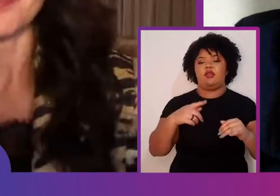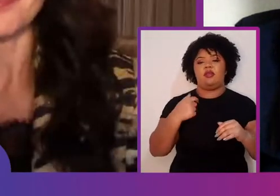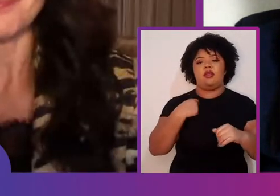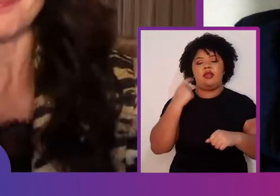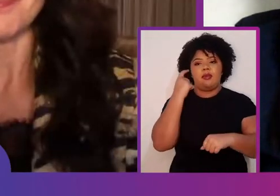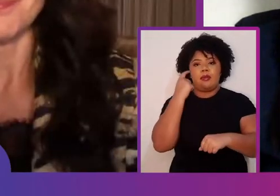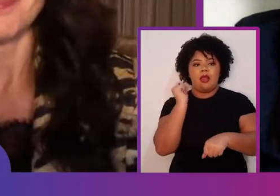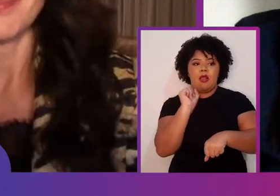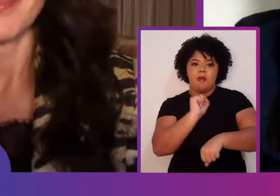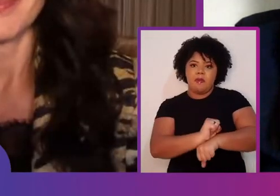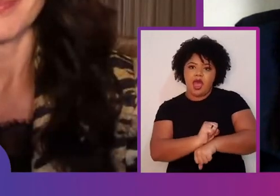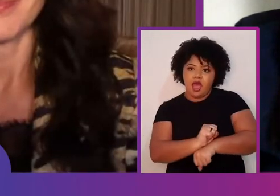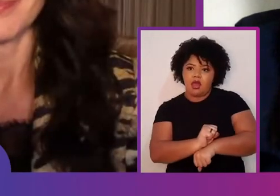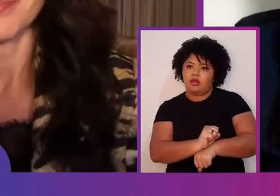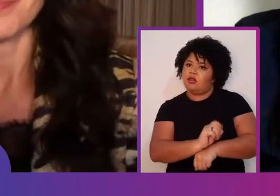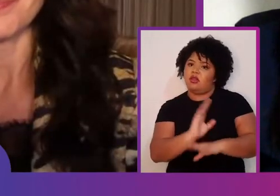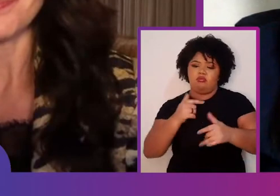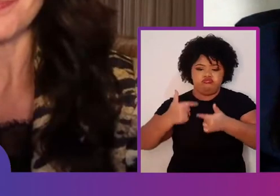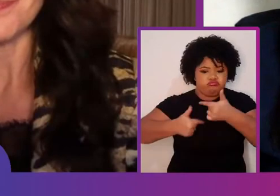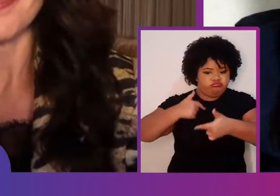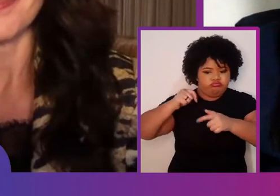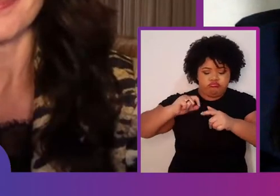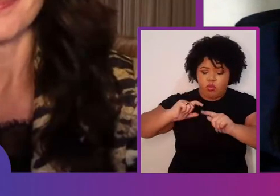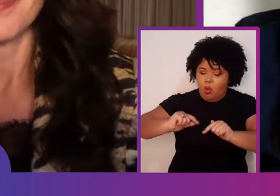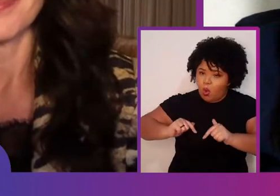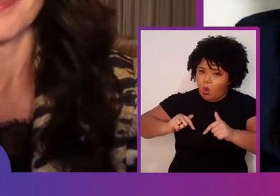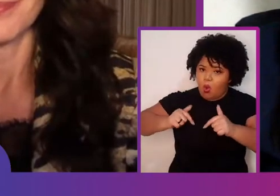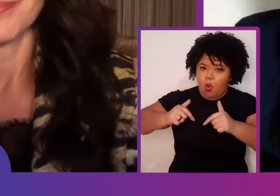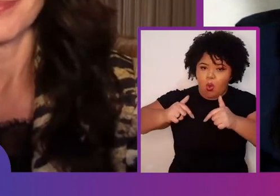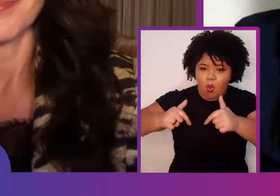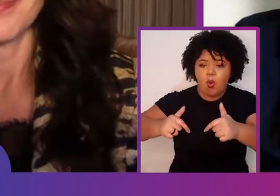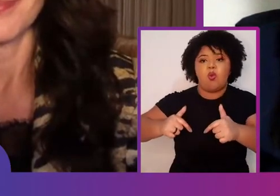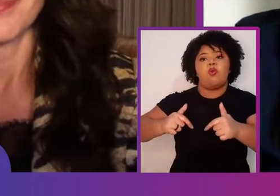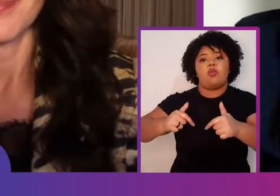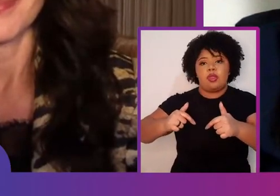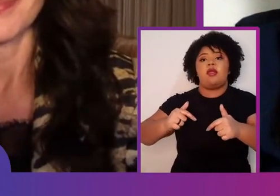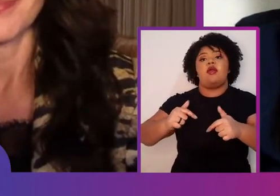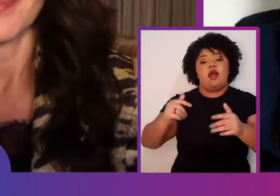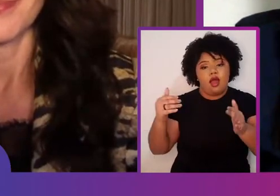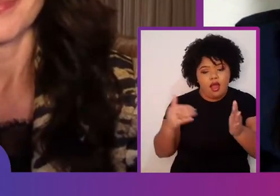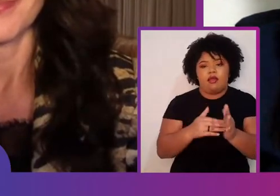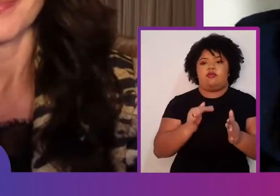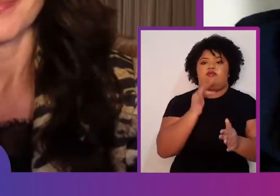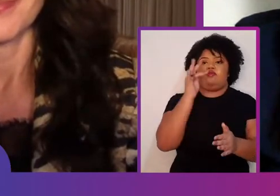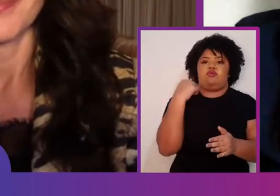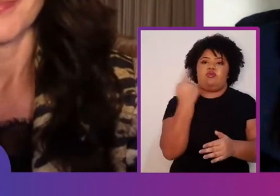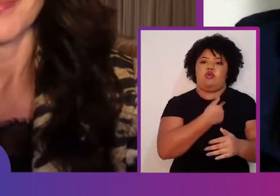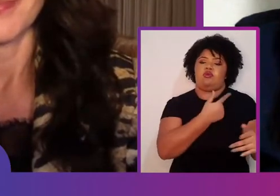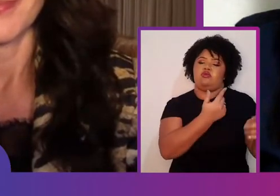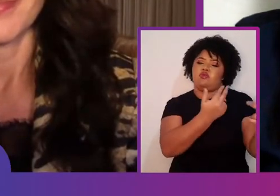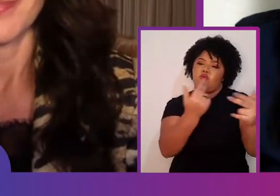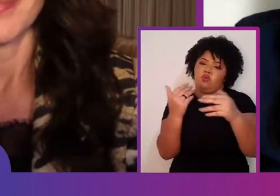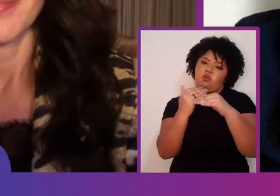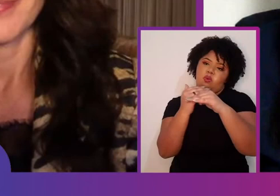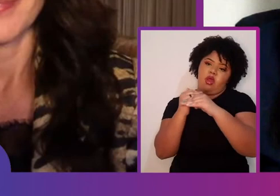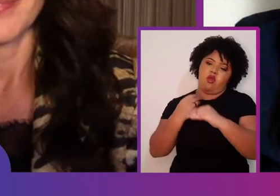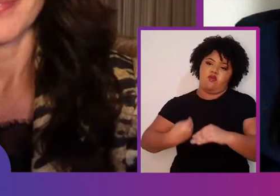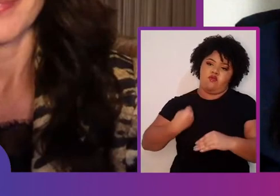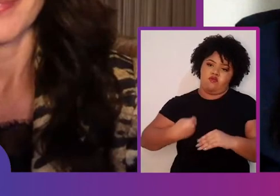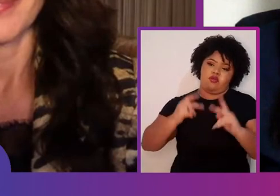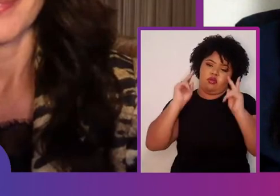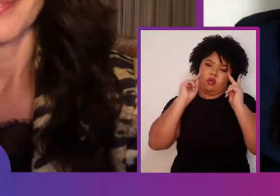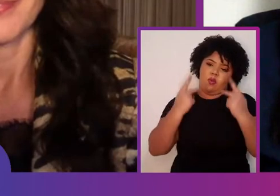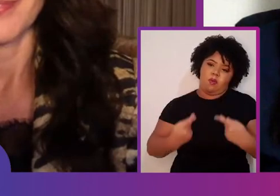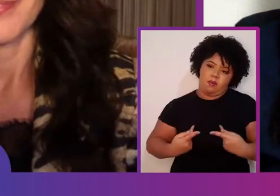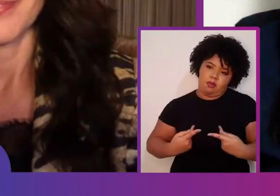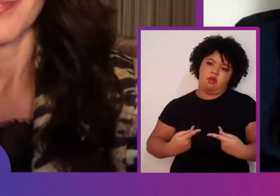todos nós não estivermos com condições de vida que sejam realmente humanas. Esse é o meu compromisso, que eu espero compartilhar